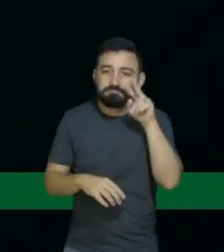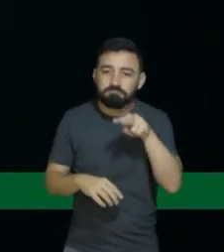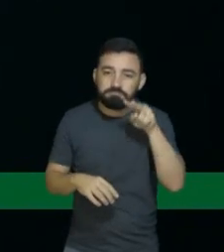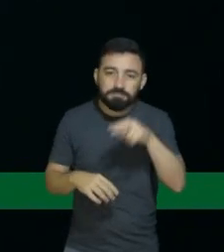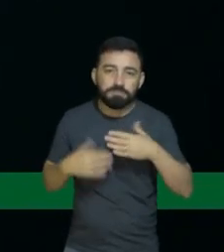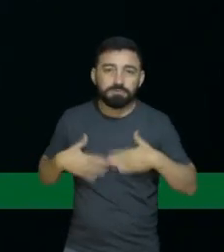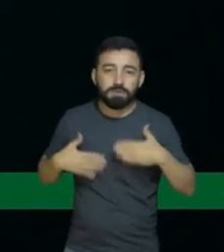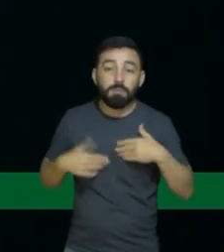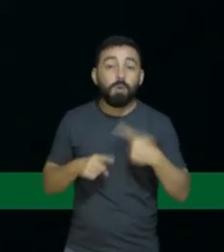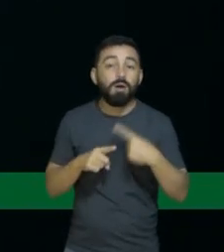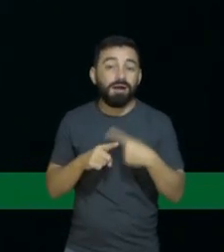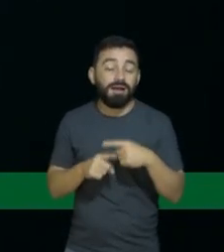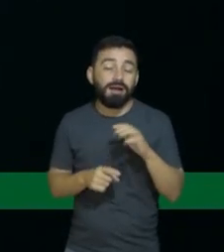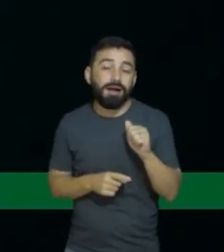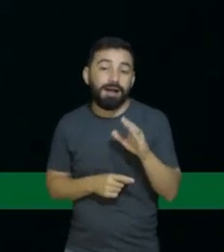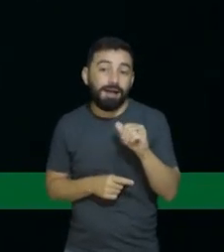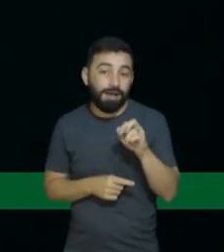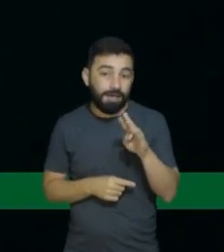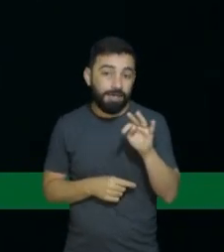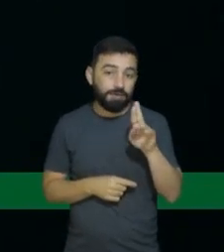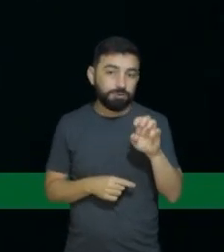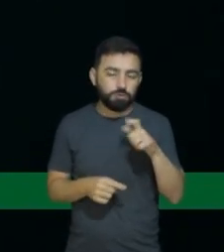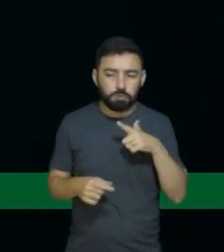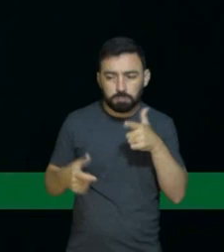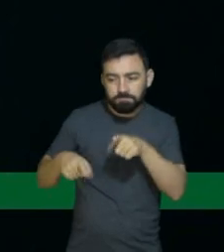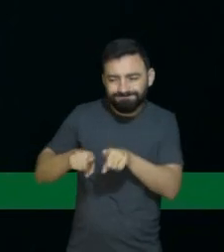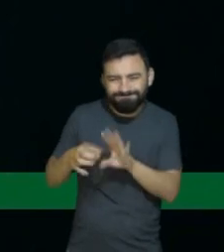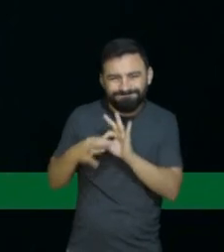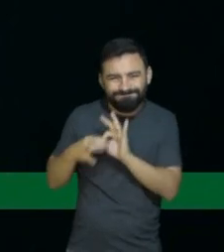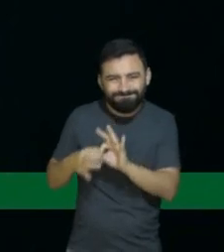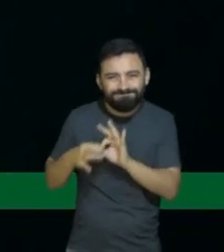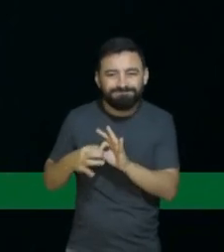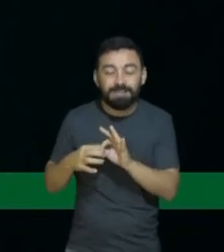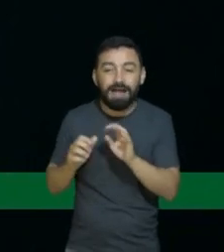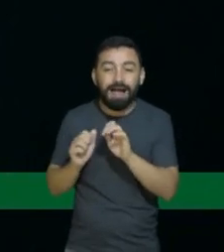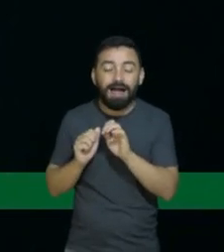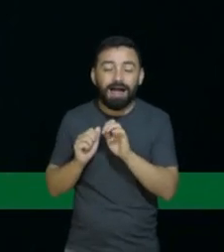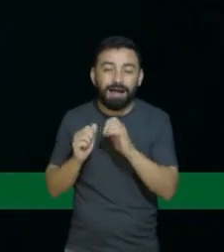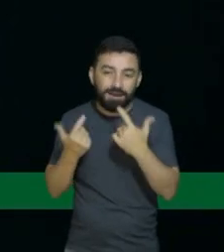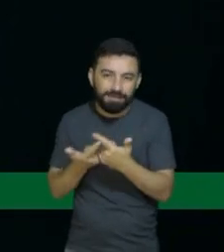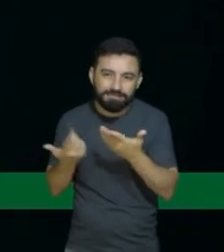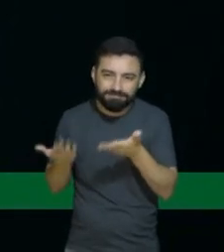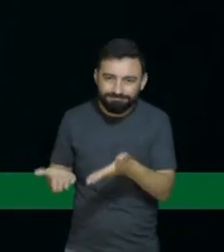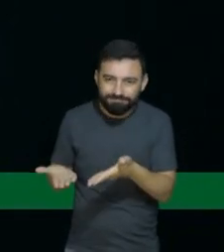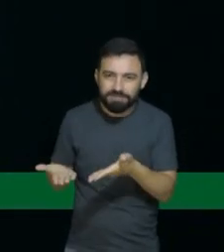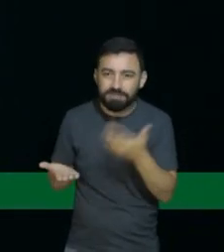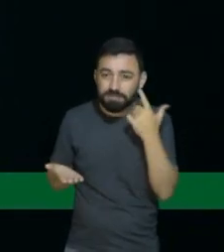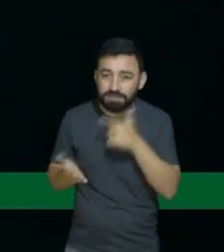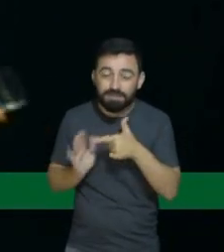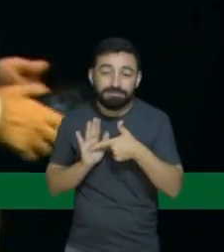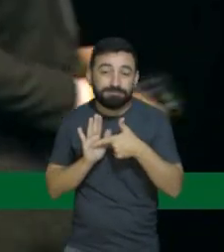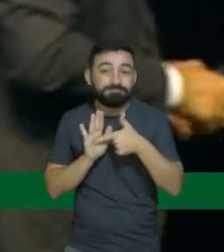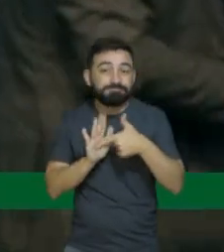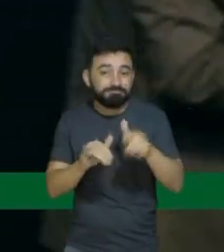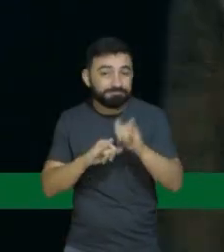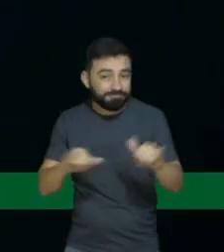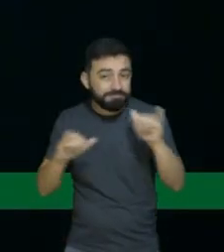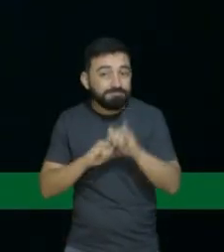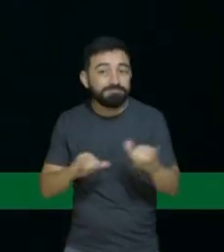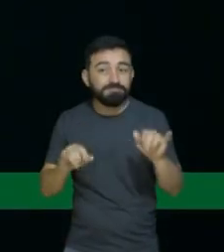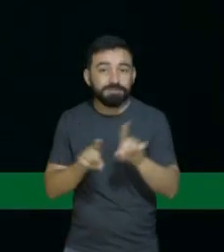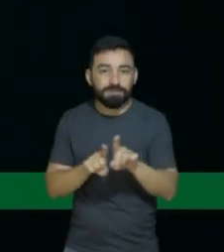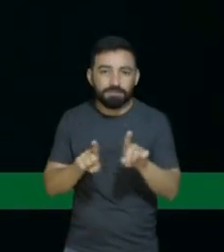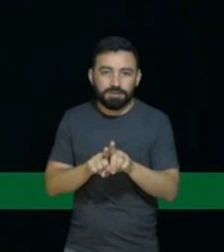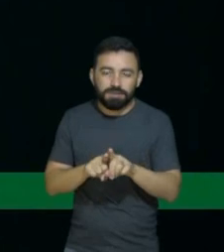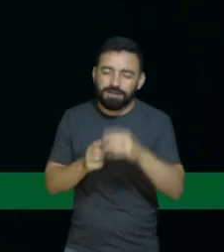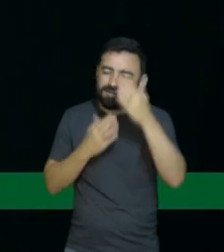caert que estreitou a parceria com alesc E assim a gente consegue divulgar os trabalhos de vocês também então a a gente agradece